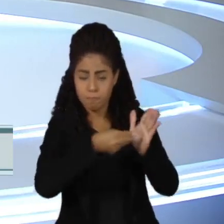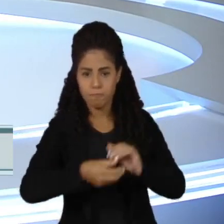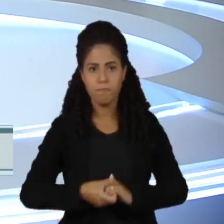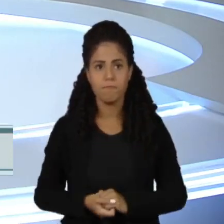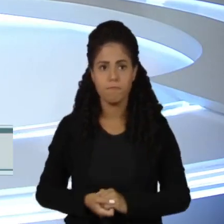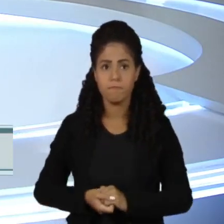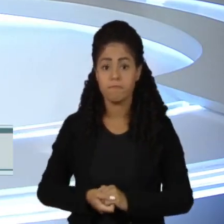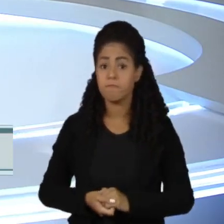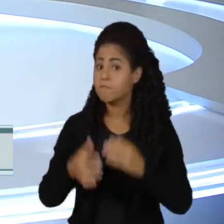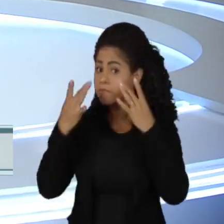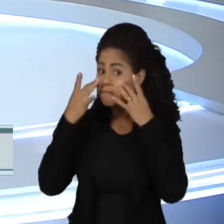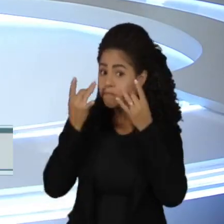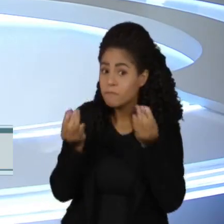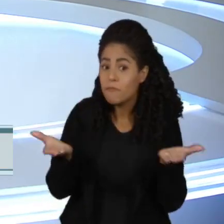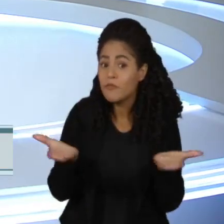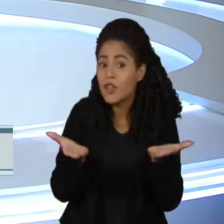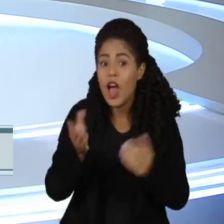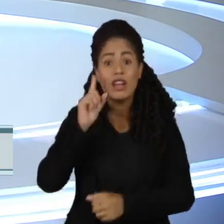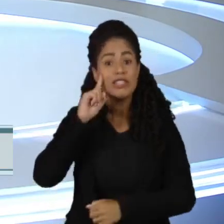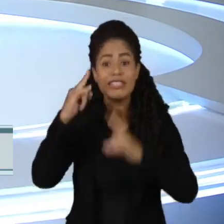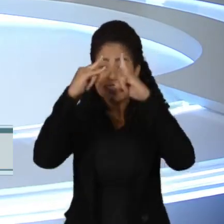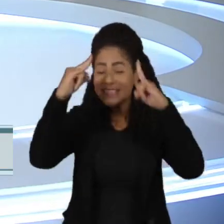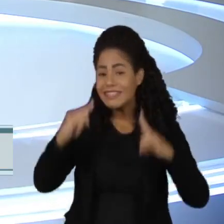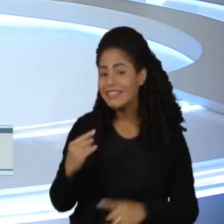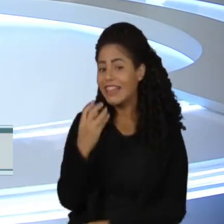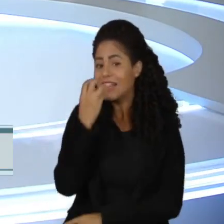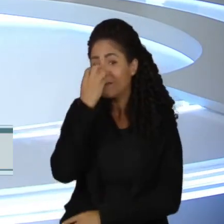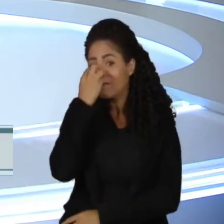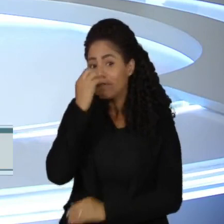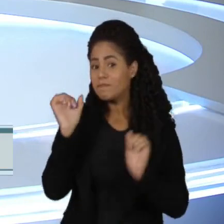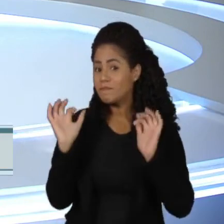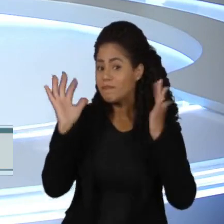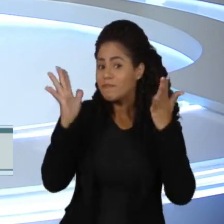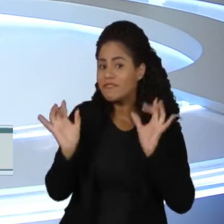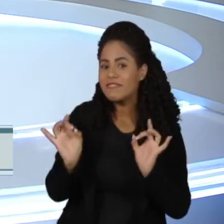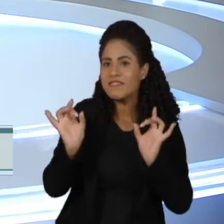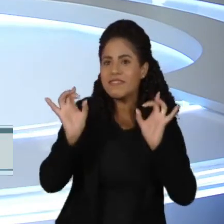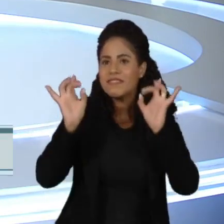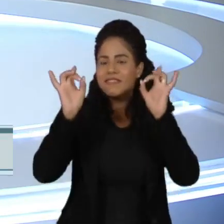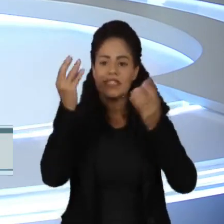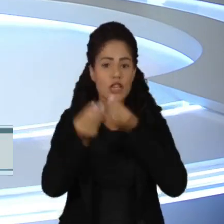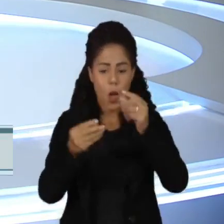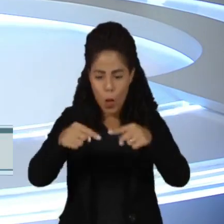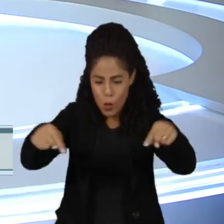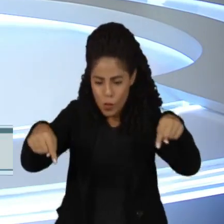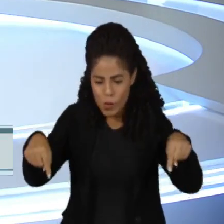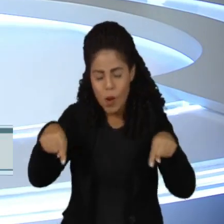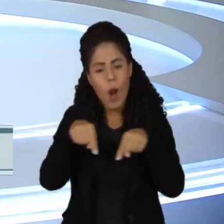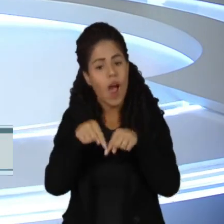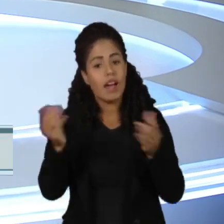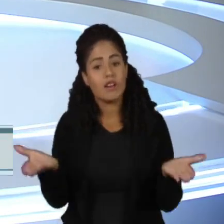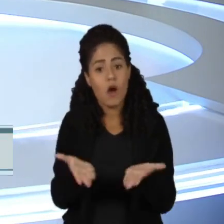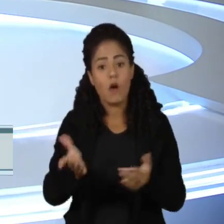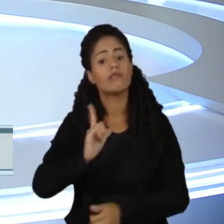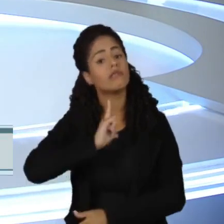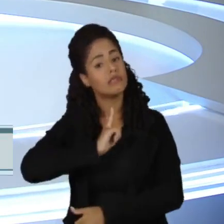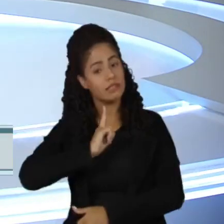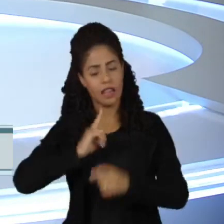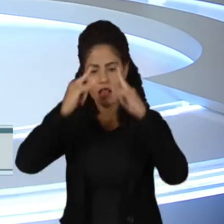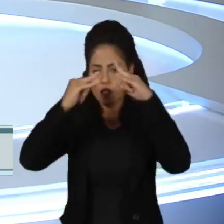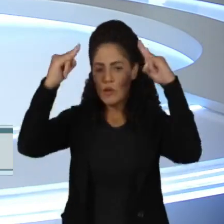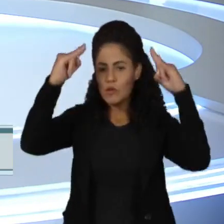respeitável público. Hoje é o dia do circo. Pois é, sob a lona, os espaços modernos, ele resiste, faz